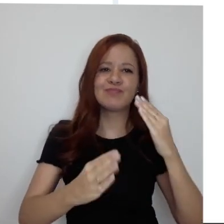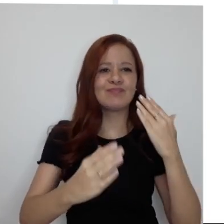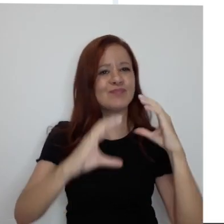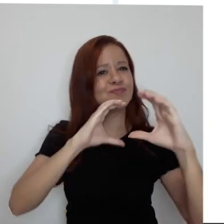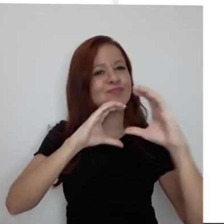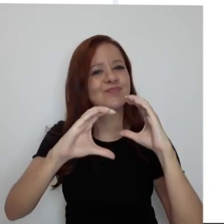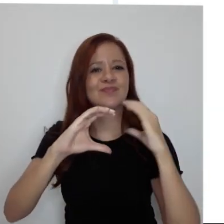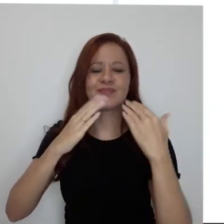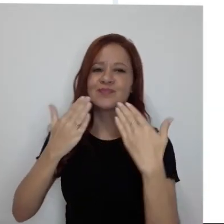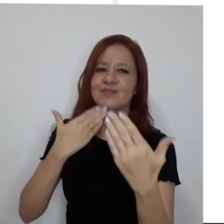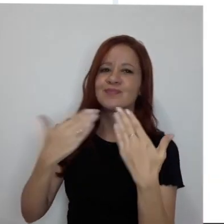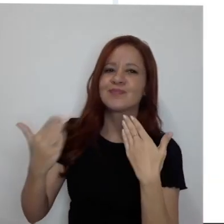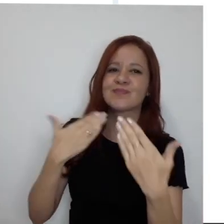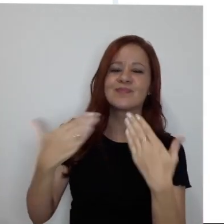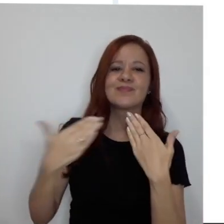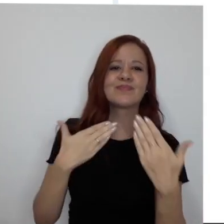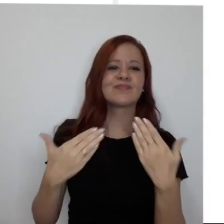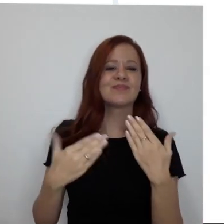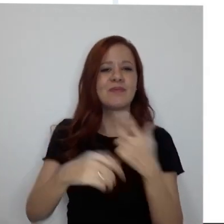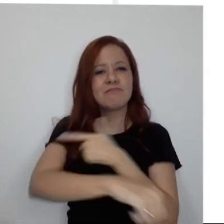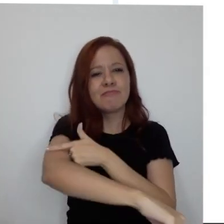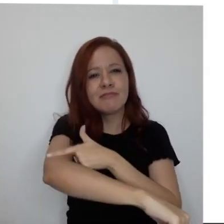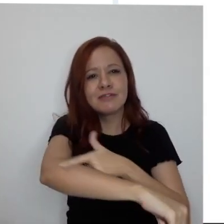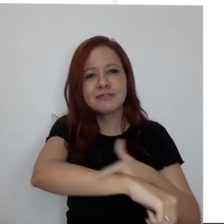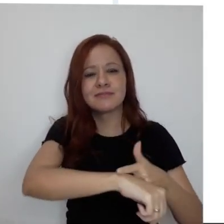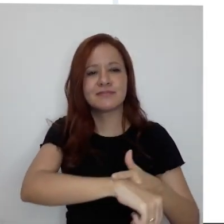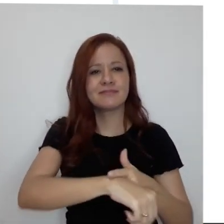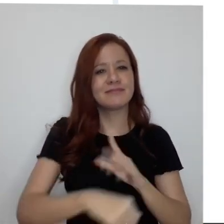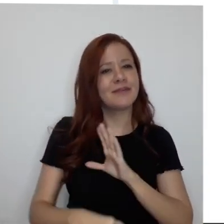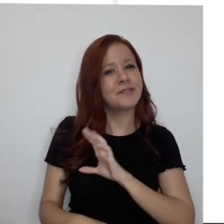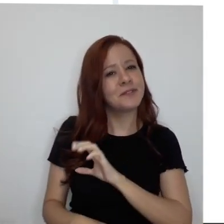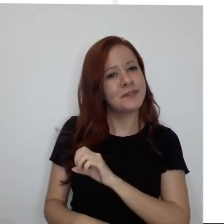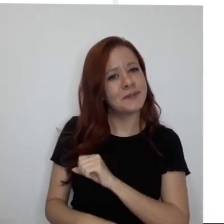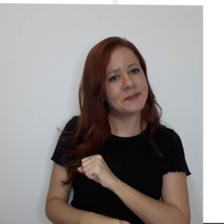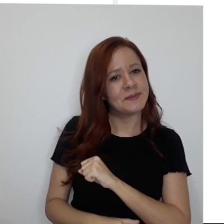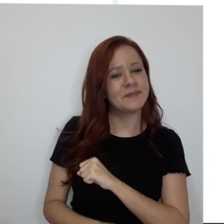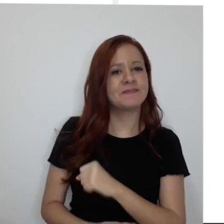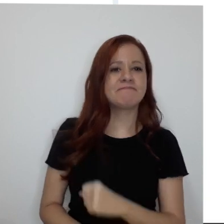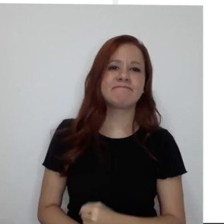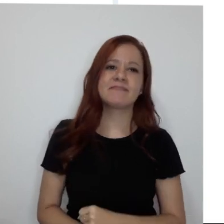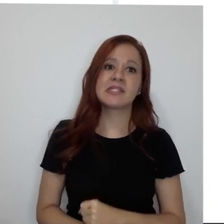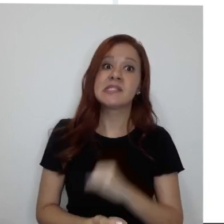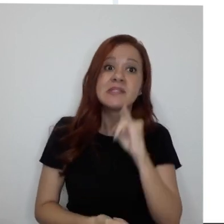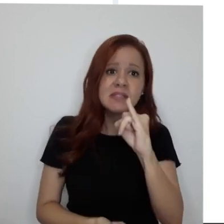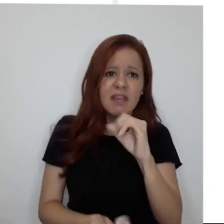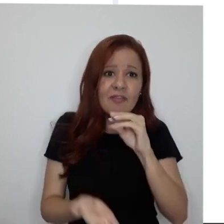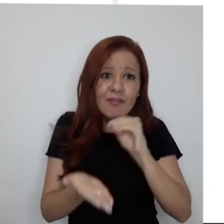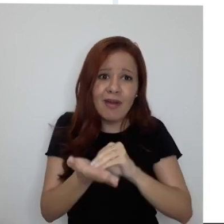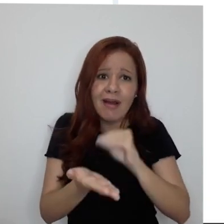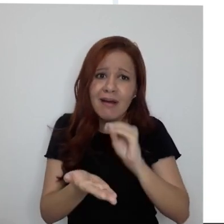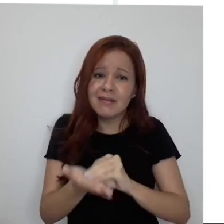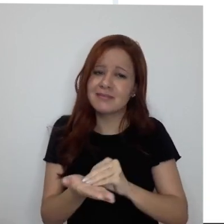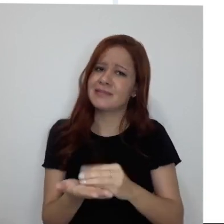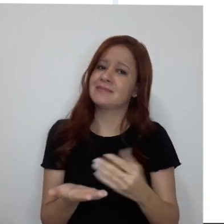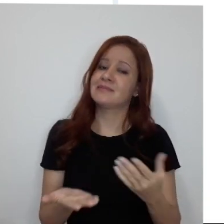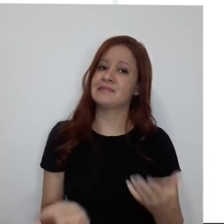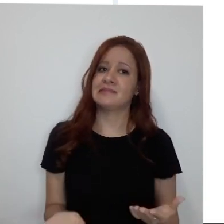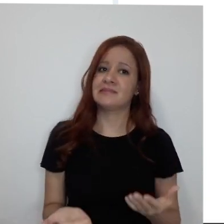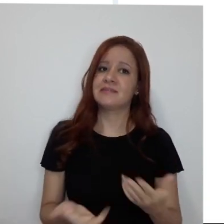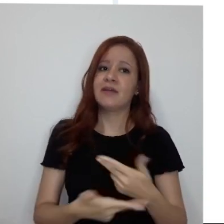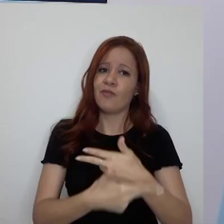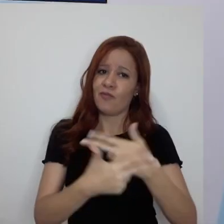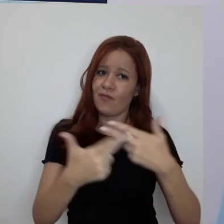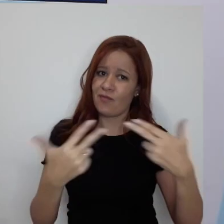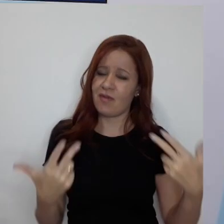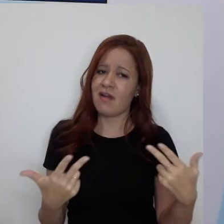diálogo, gentileza, respeito e amorosidade. Sem essas competências e muitas